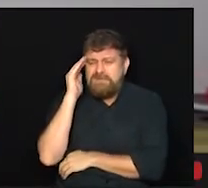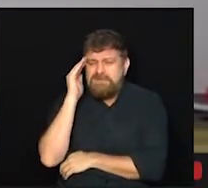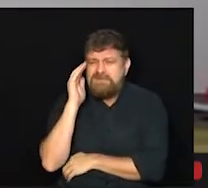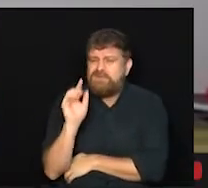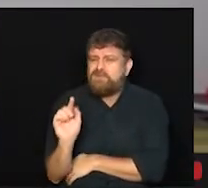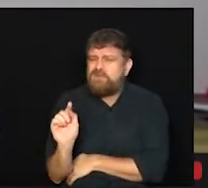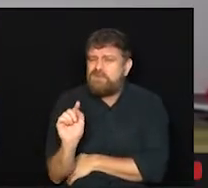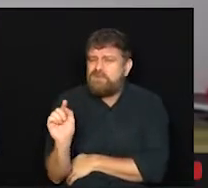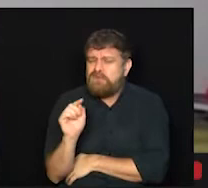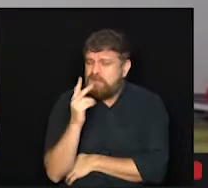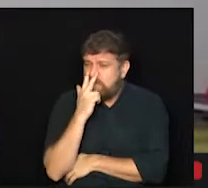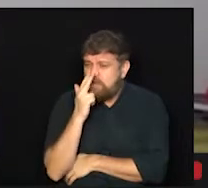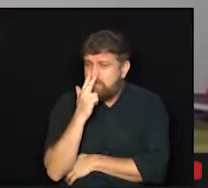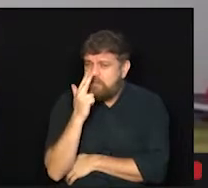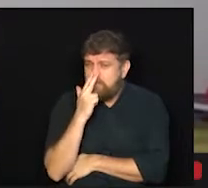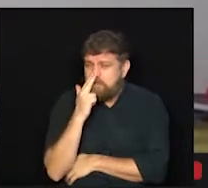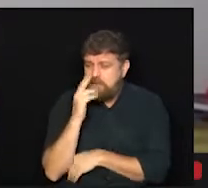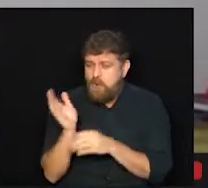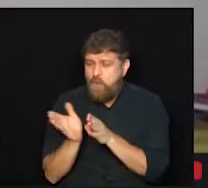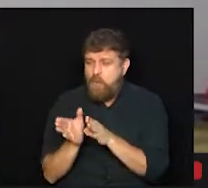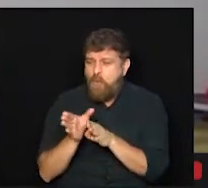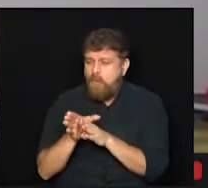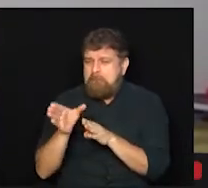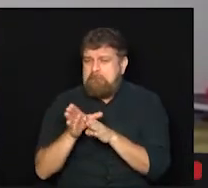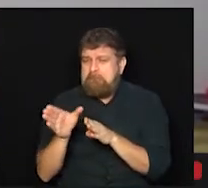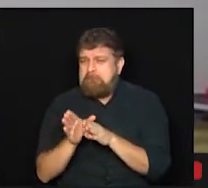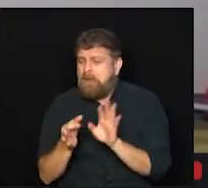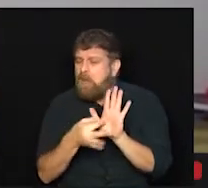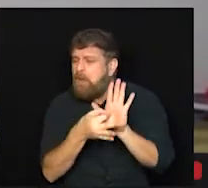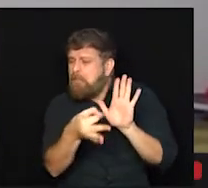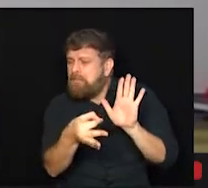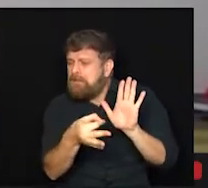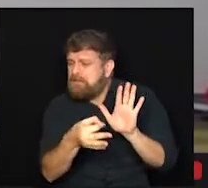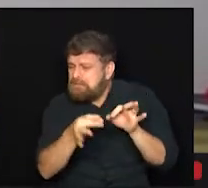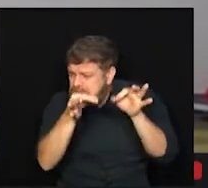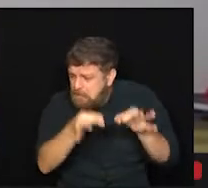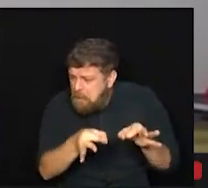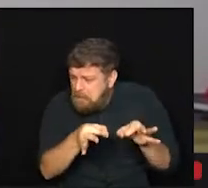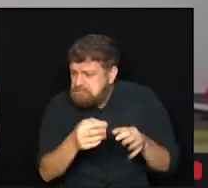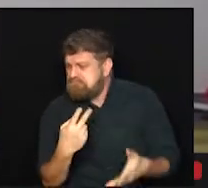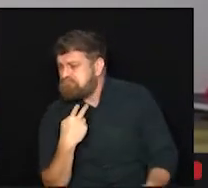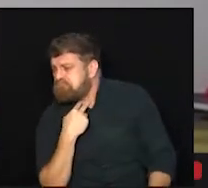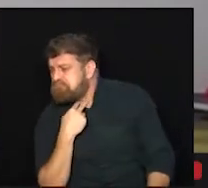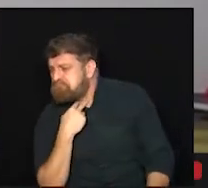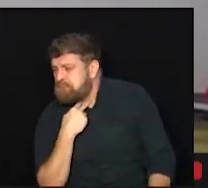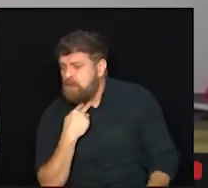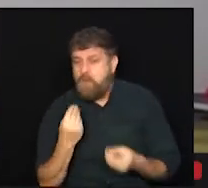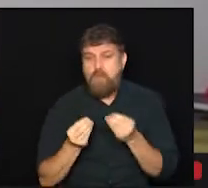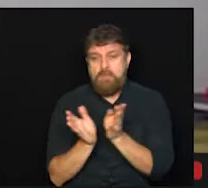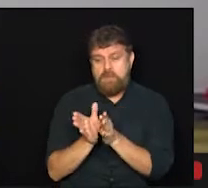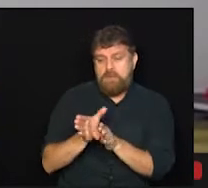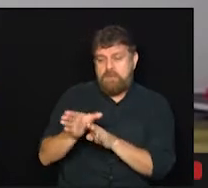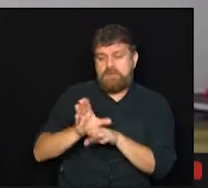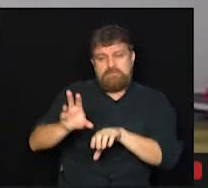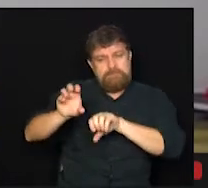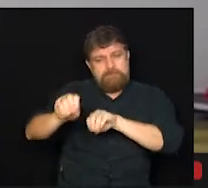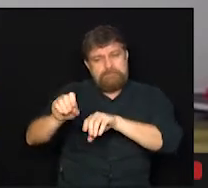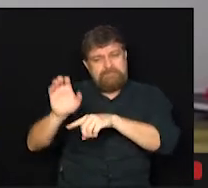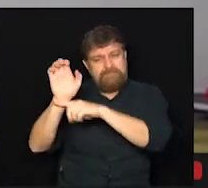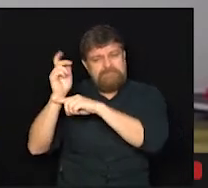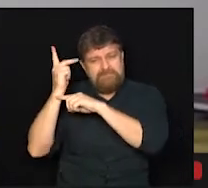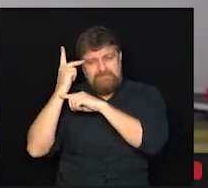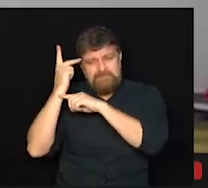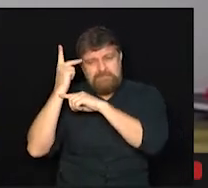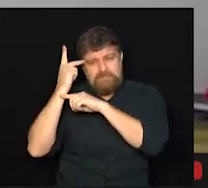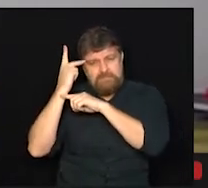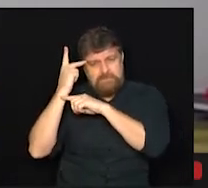que o Conselho disse, olha, pode, mas não pode, enfim, como é que o Conselho Estadual, então,